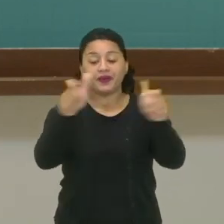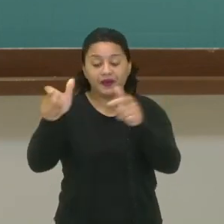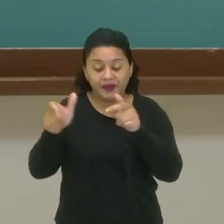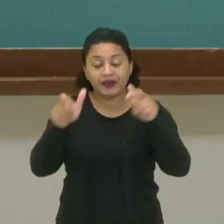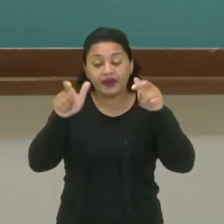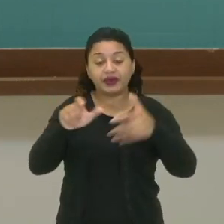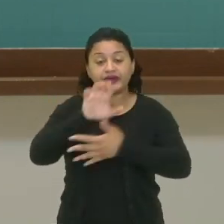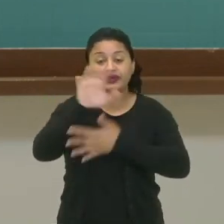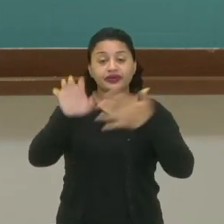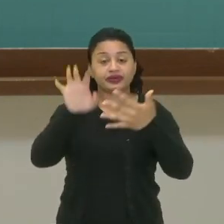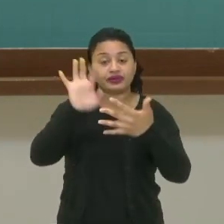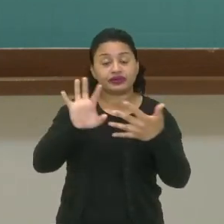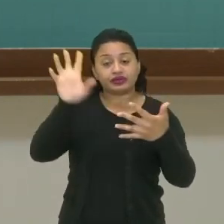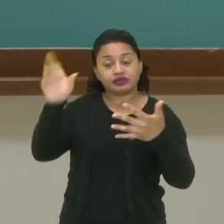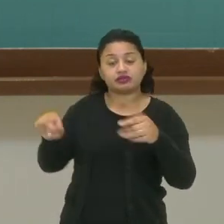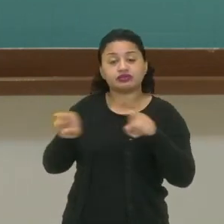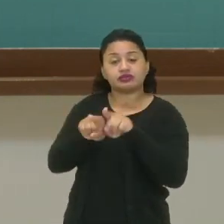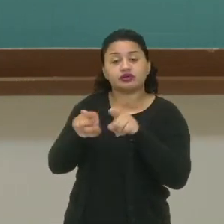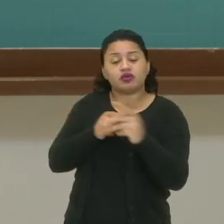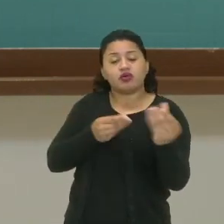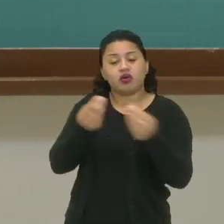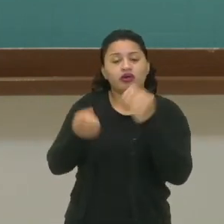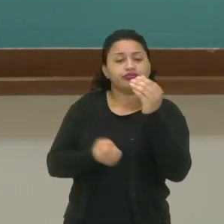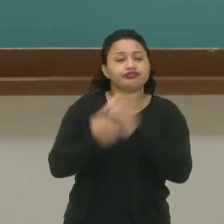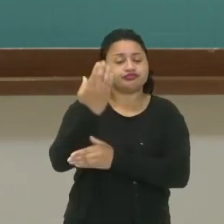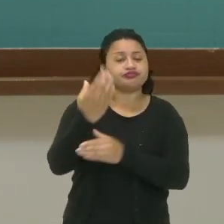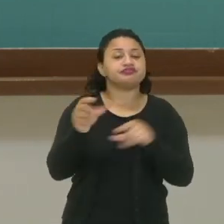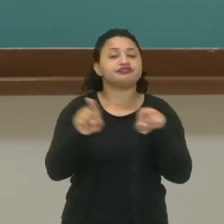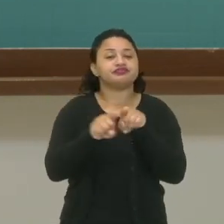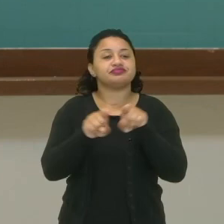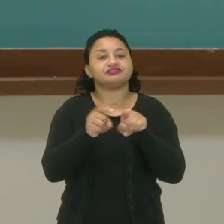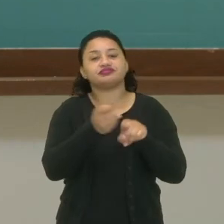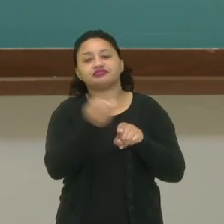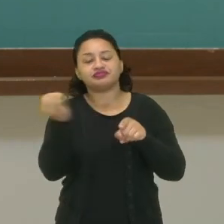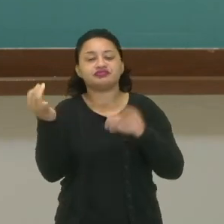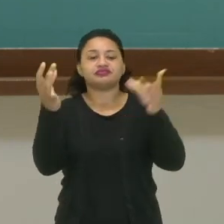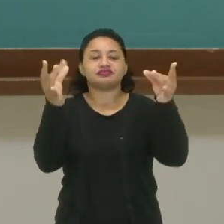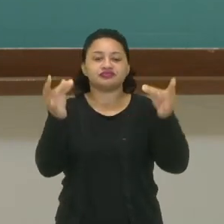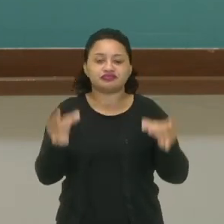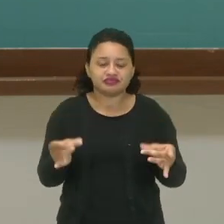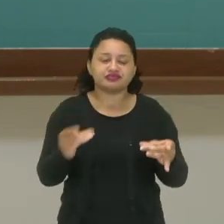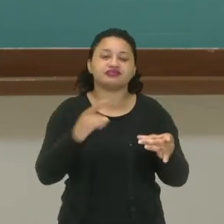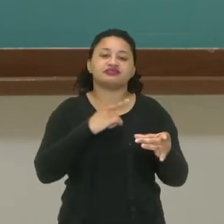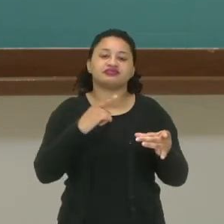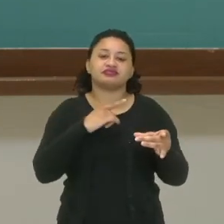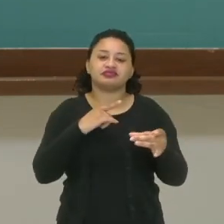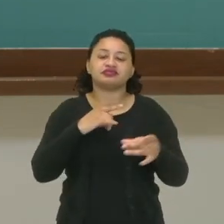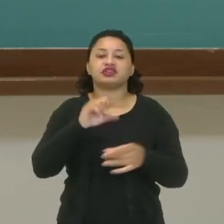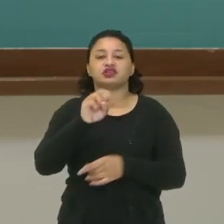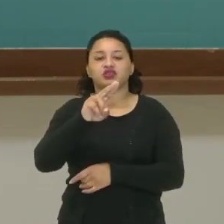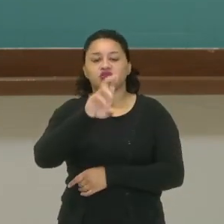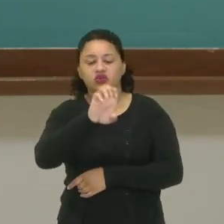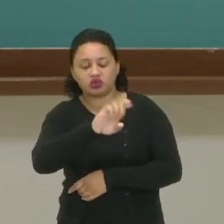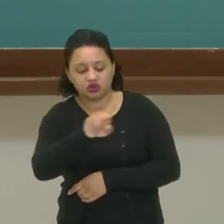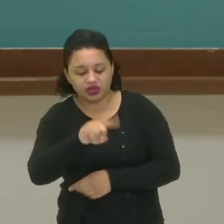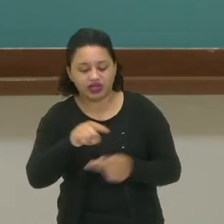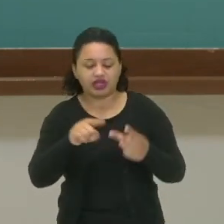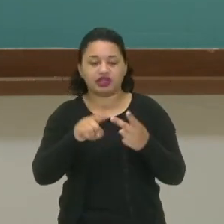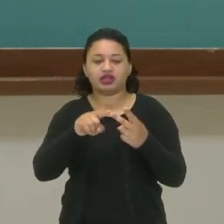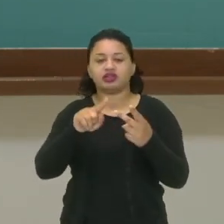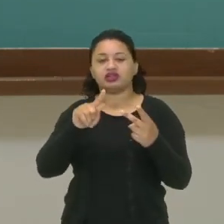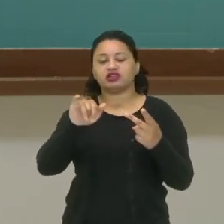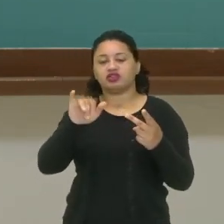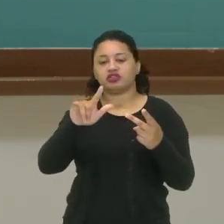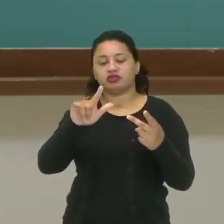continente africano, vimos aí como é que ele se formou e vimos alguns detalhes como os canais, né, como o Canal de Suez, o Estreito de Gibraltar, que são